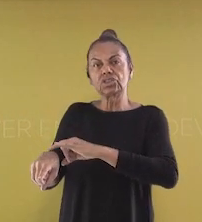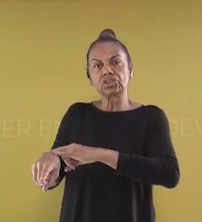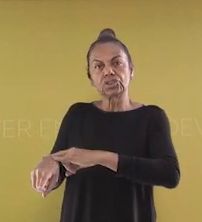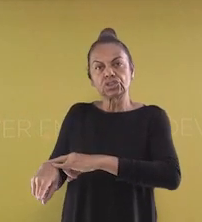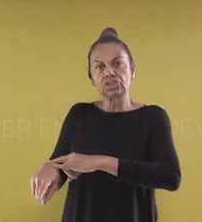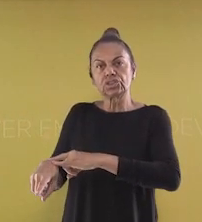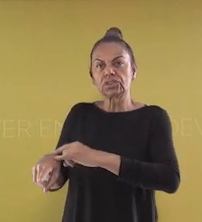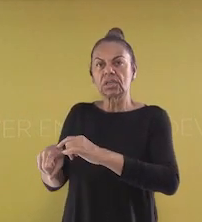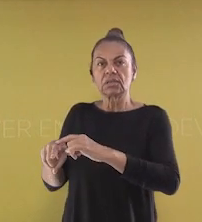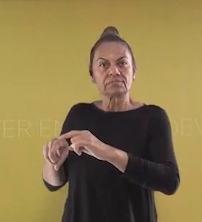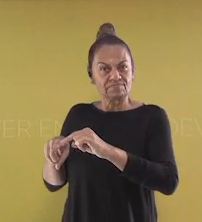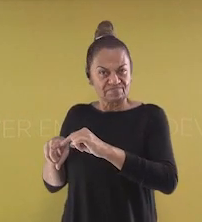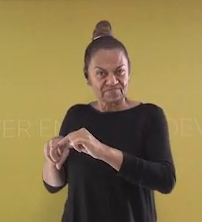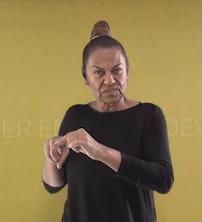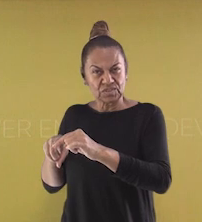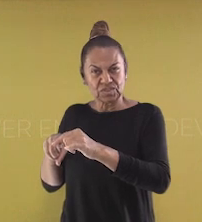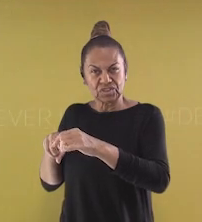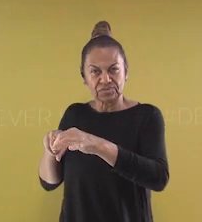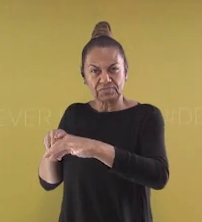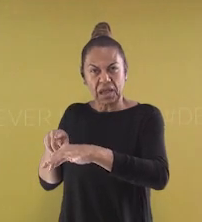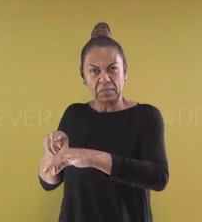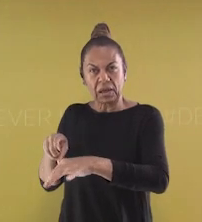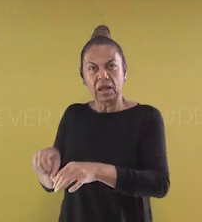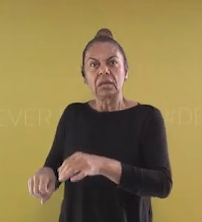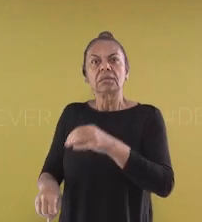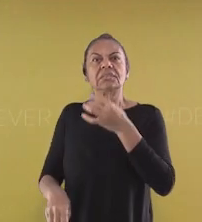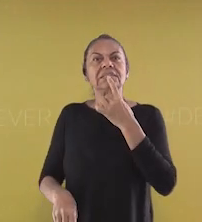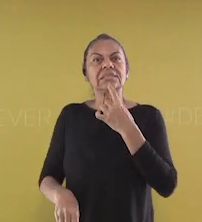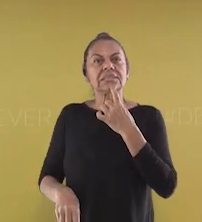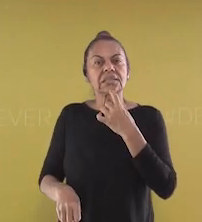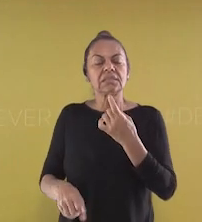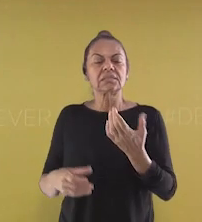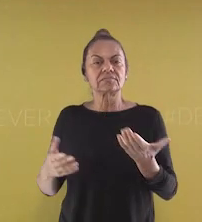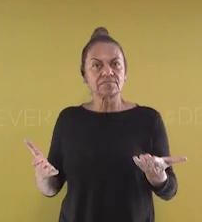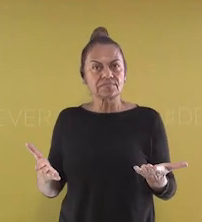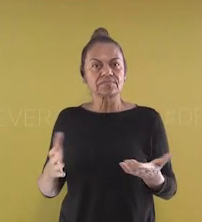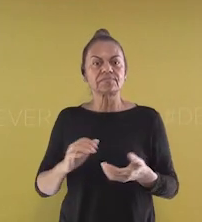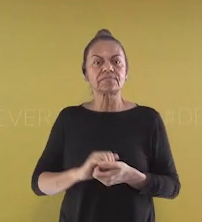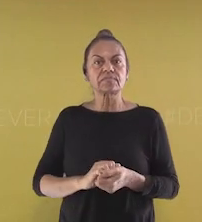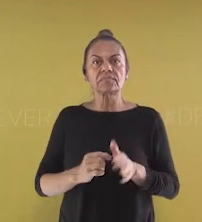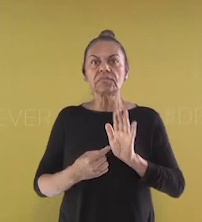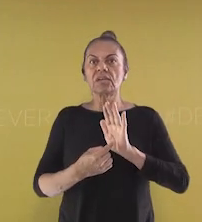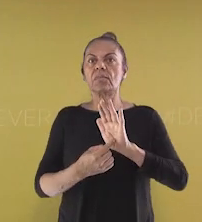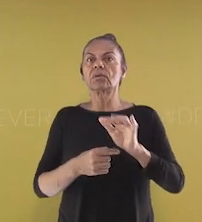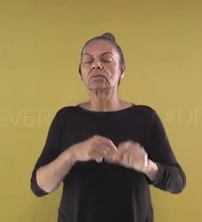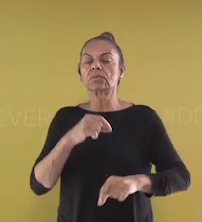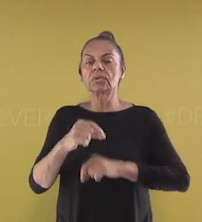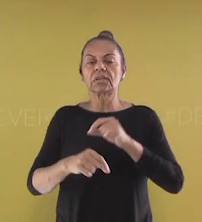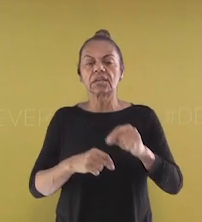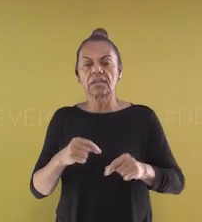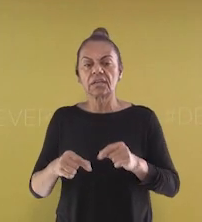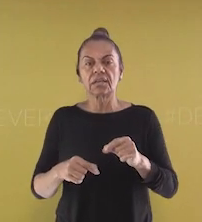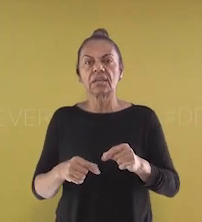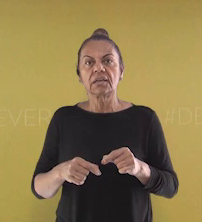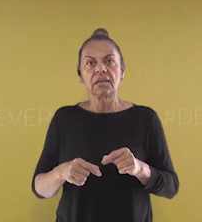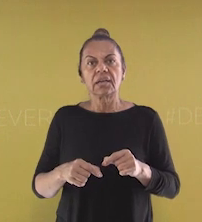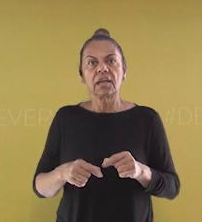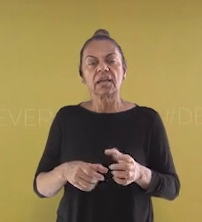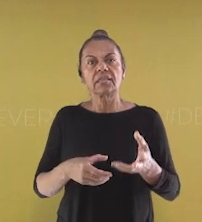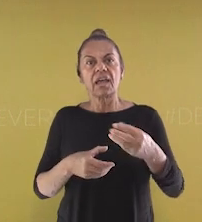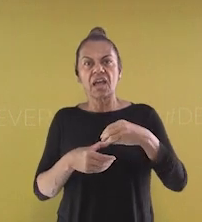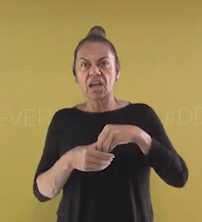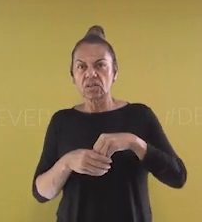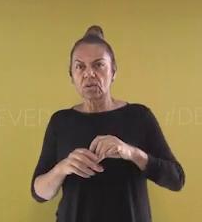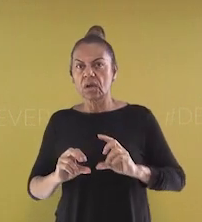e presença de sangue na urina. Na maioria das vezes, o fator dificultador de diagnóstico da